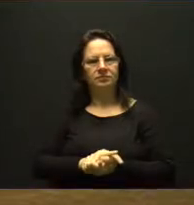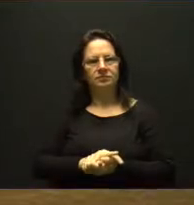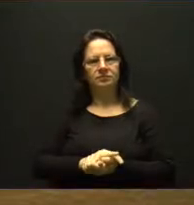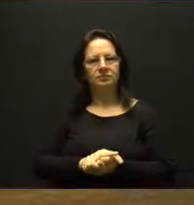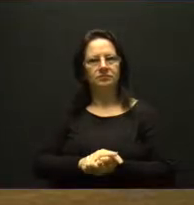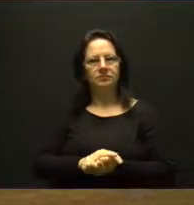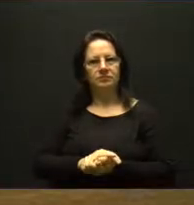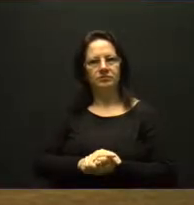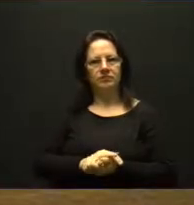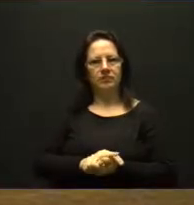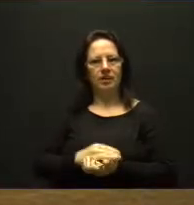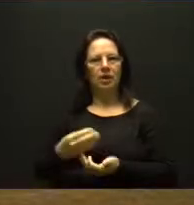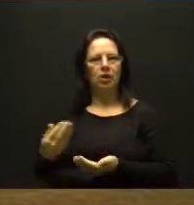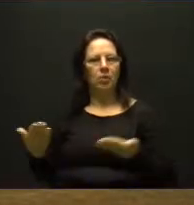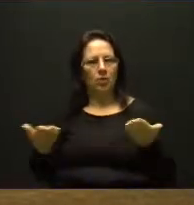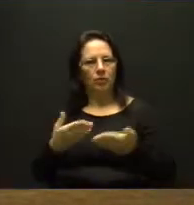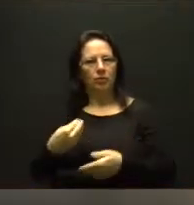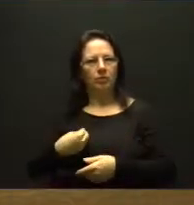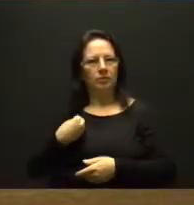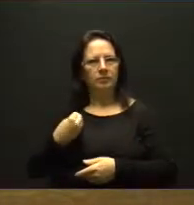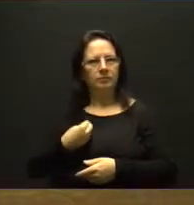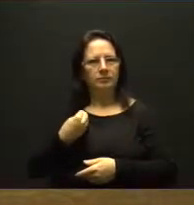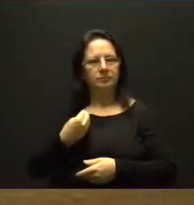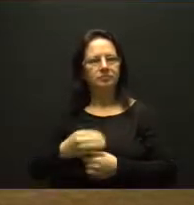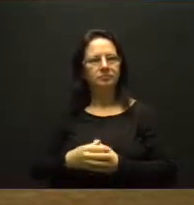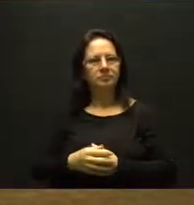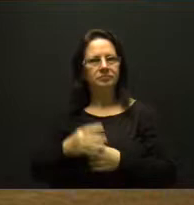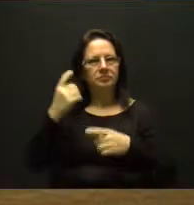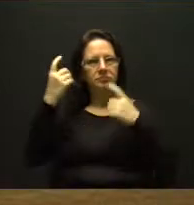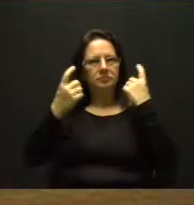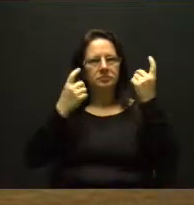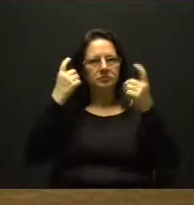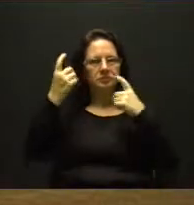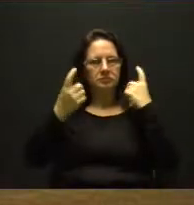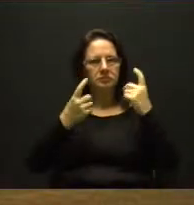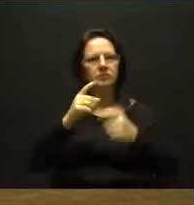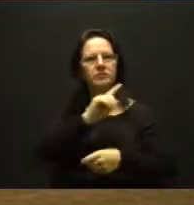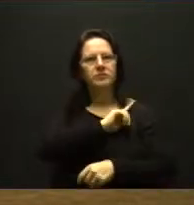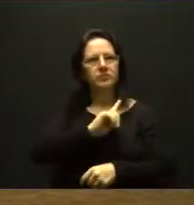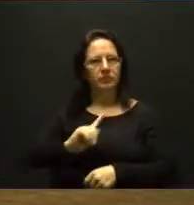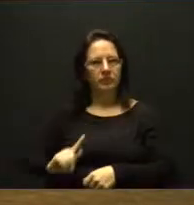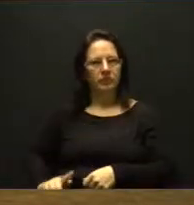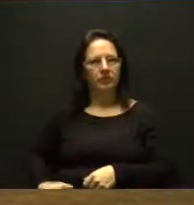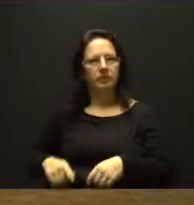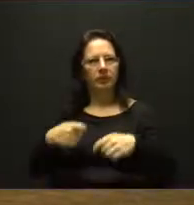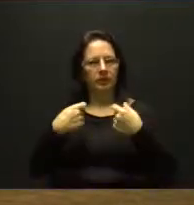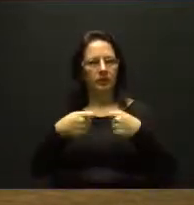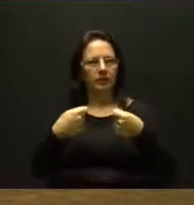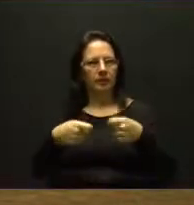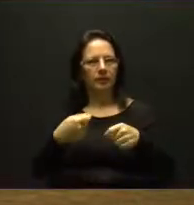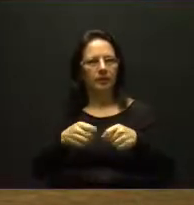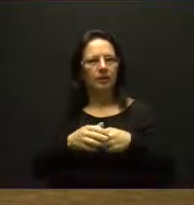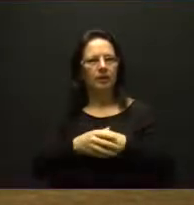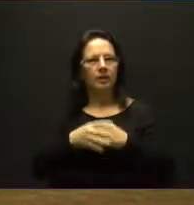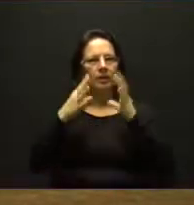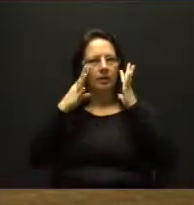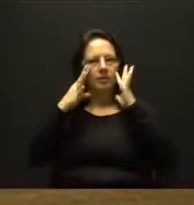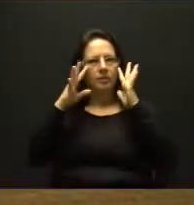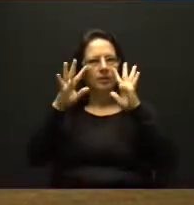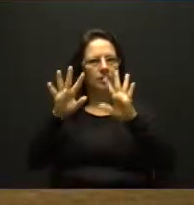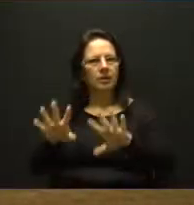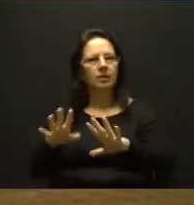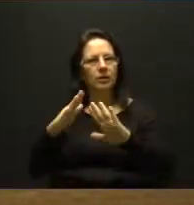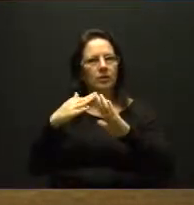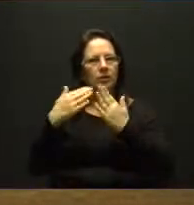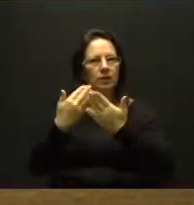é imensa o governo precisa dar um pouquinho mais um detalhe essa